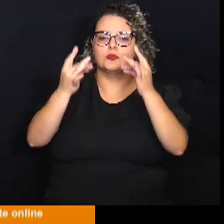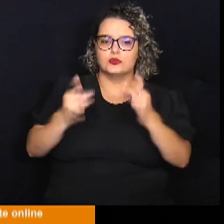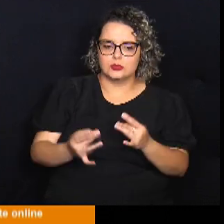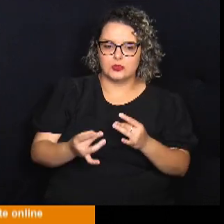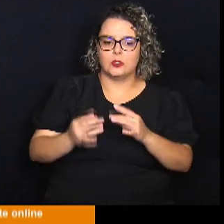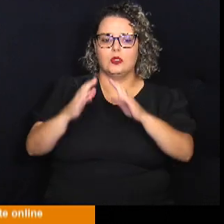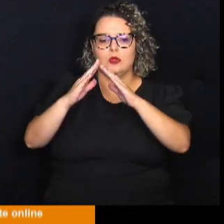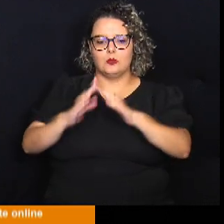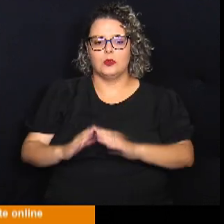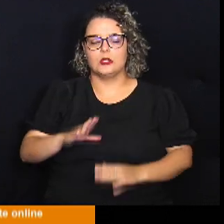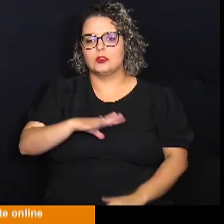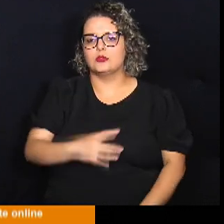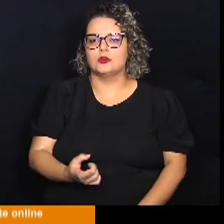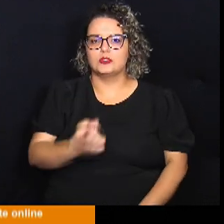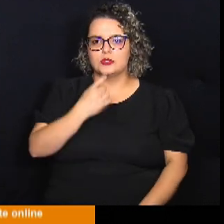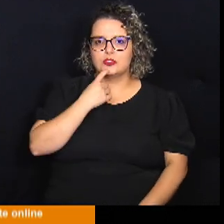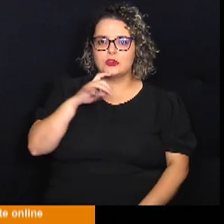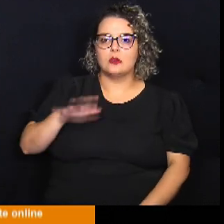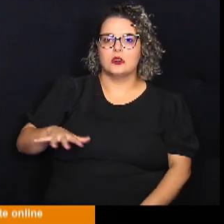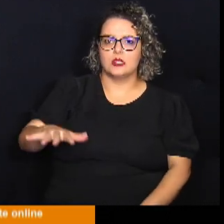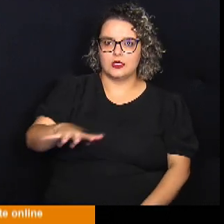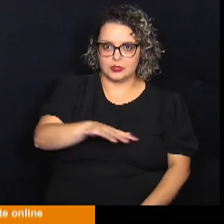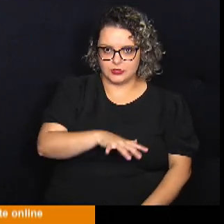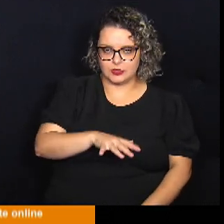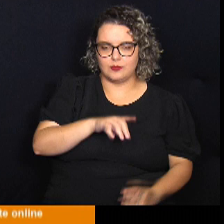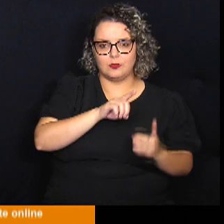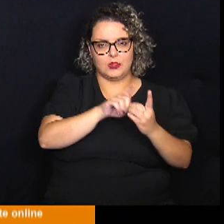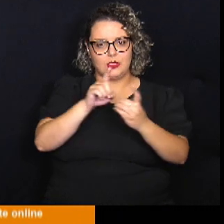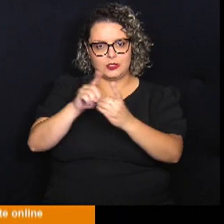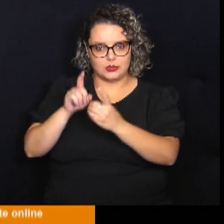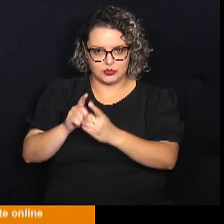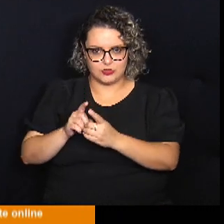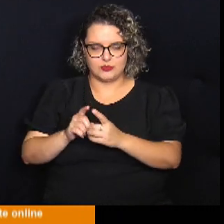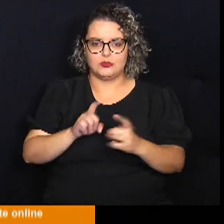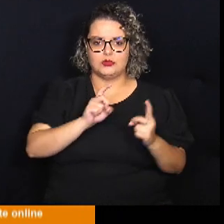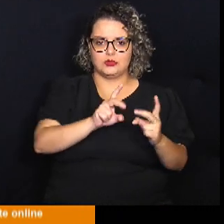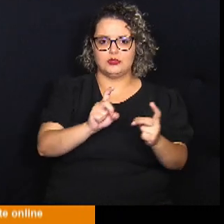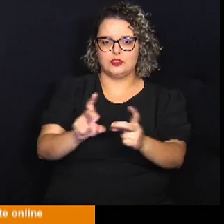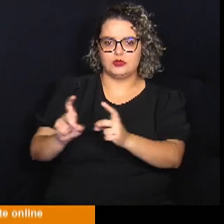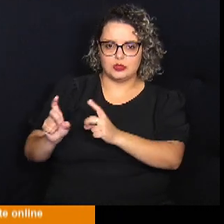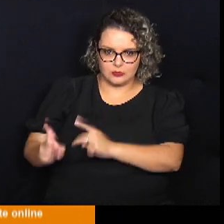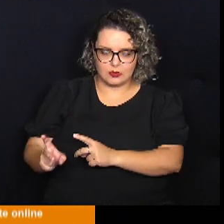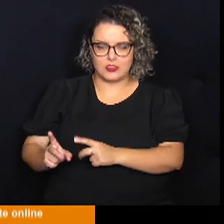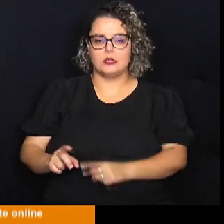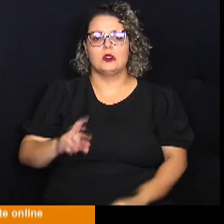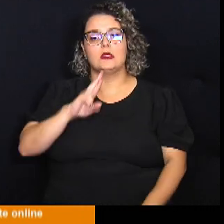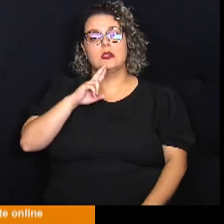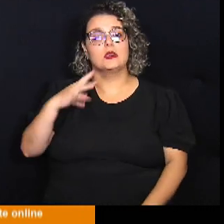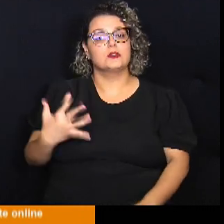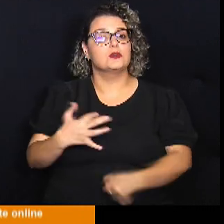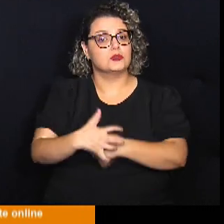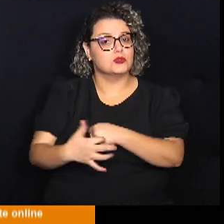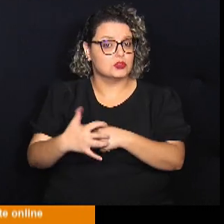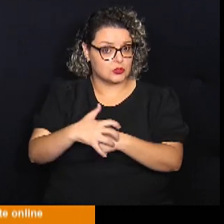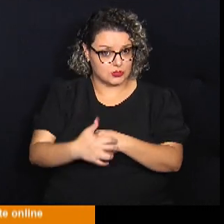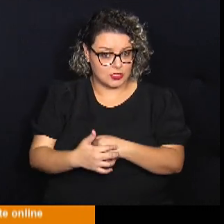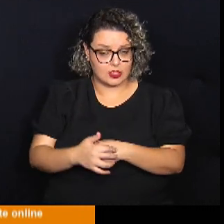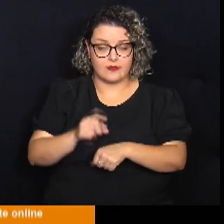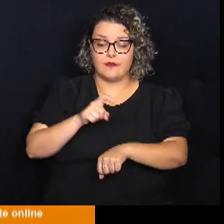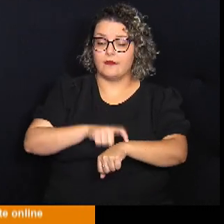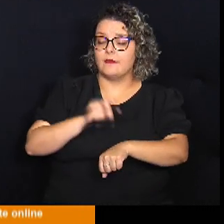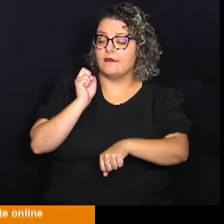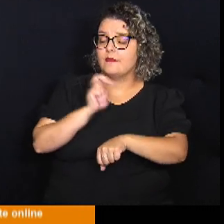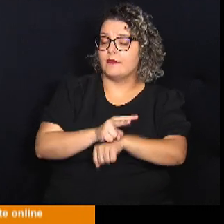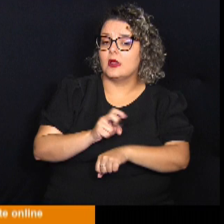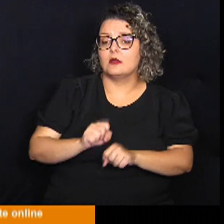moradores de Campinas e região para atendimento ativo de vendas e soluções digitais. Vaga para horário de trabalho, manhã